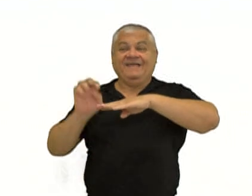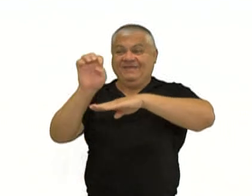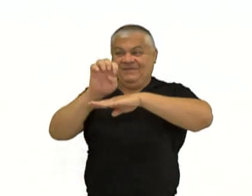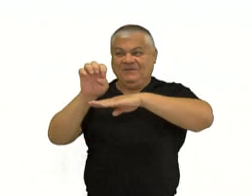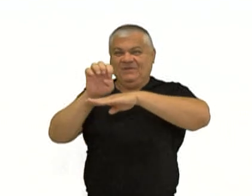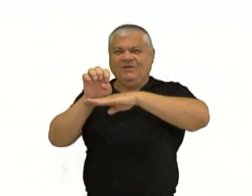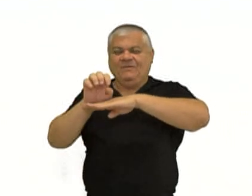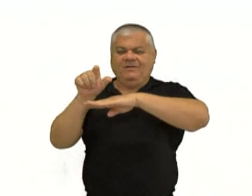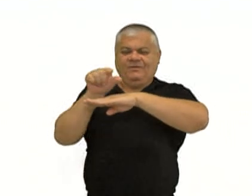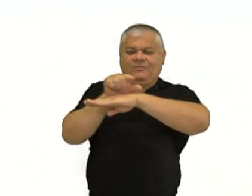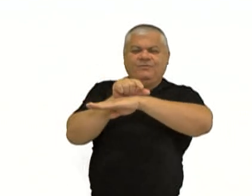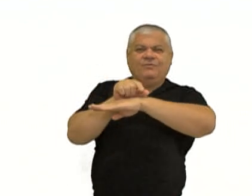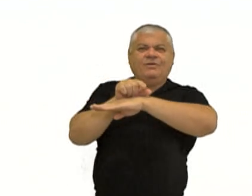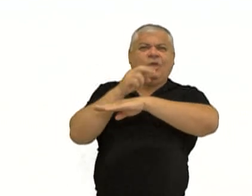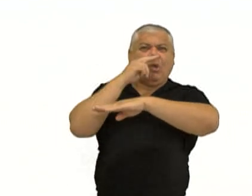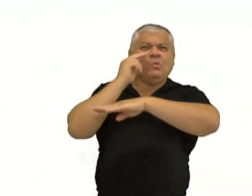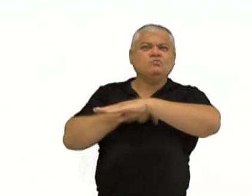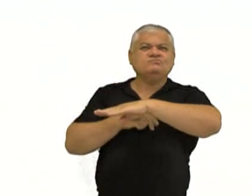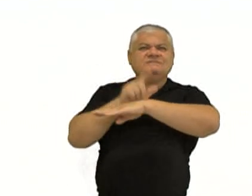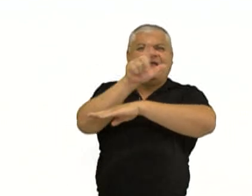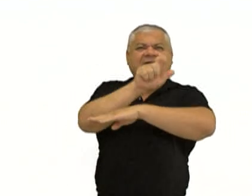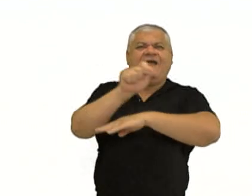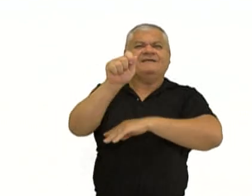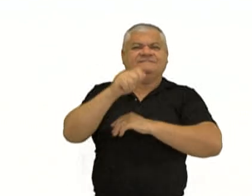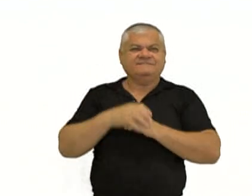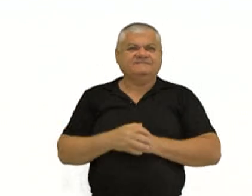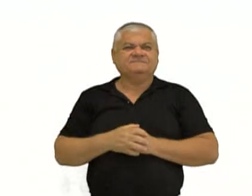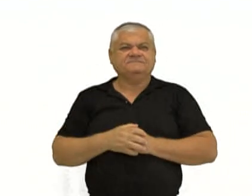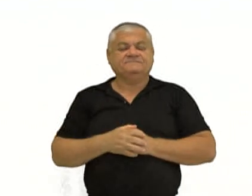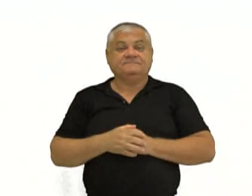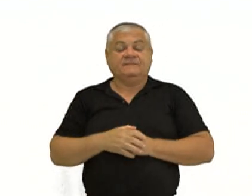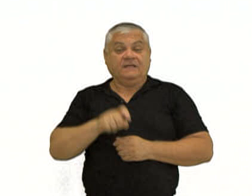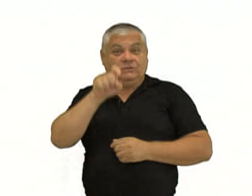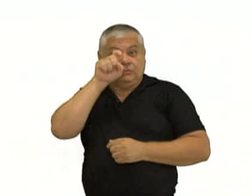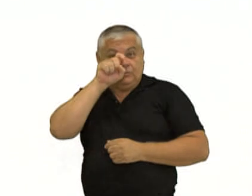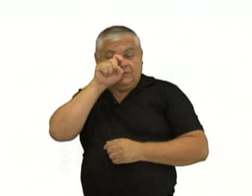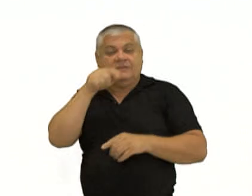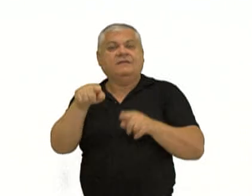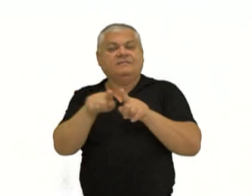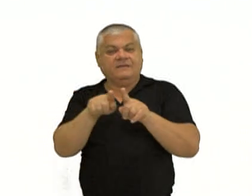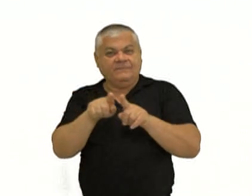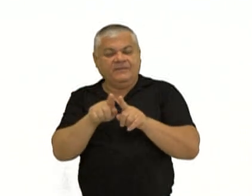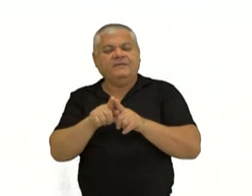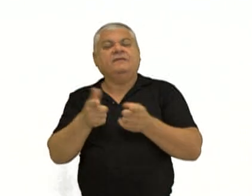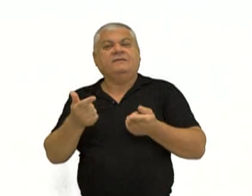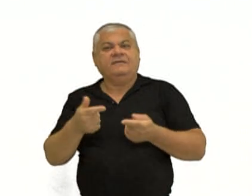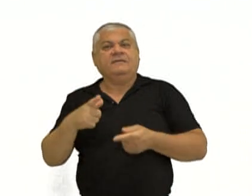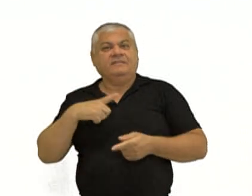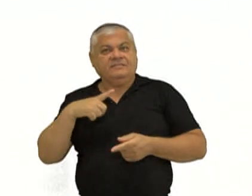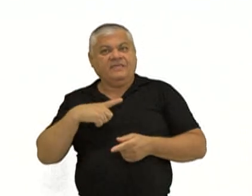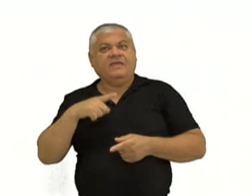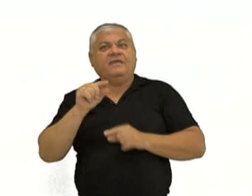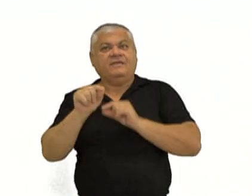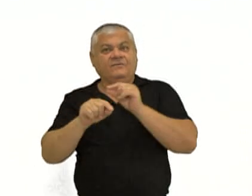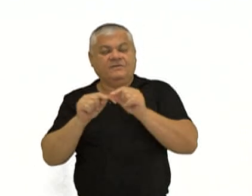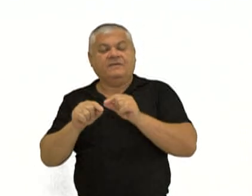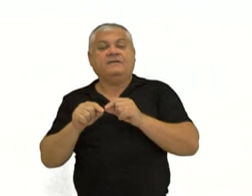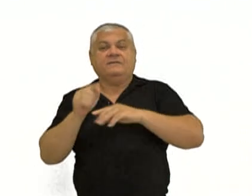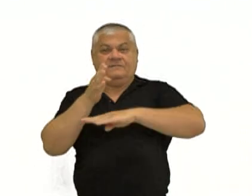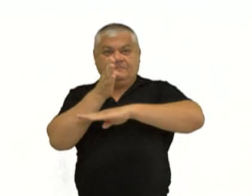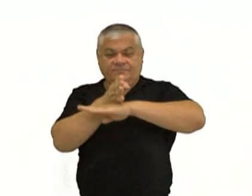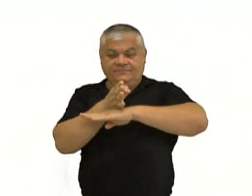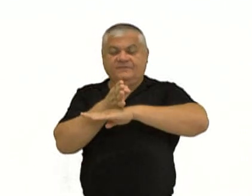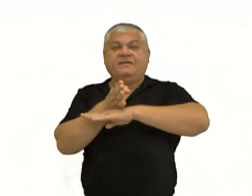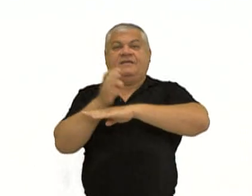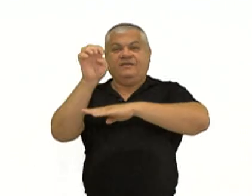o maior, ficou na Ásia, certo? A Turquia também é um país que tem um pedaço na Europa